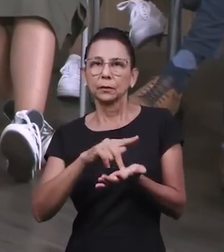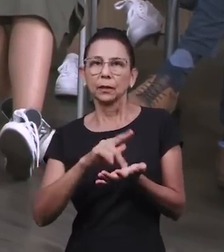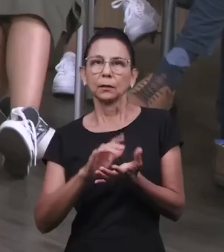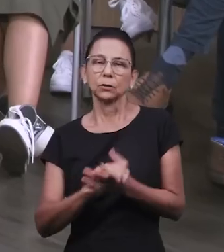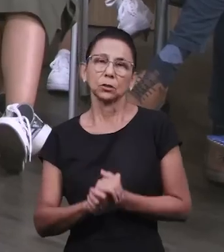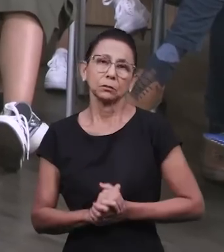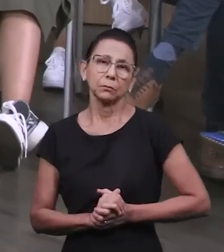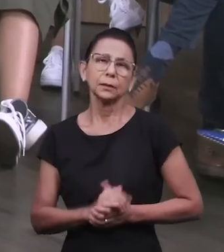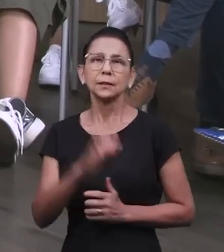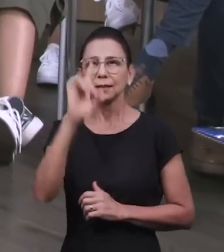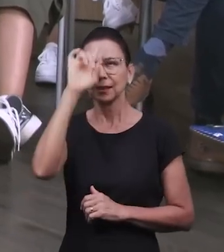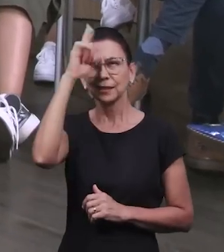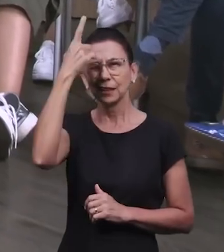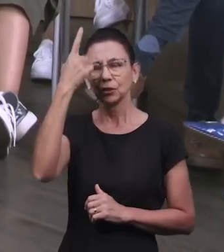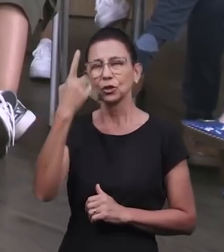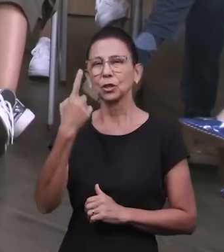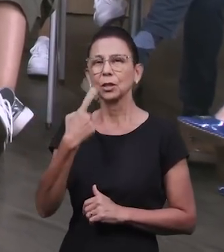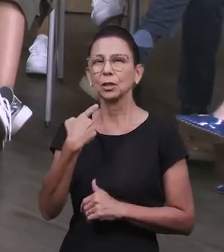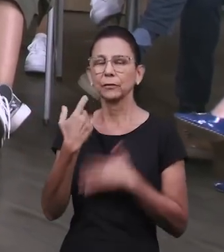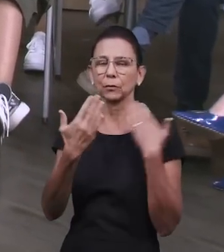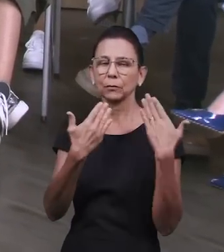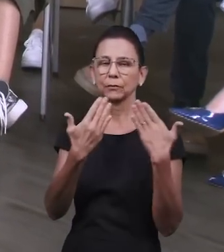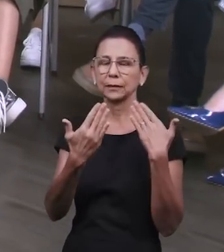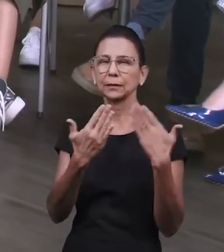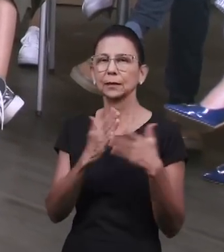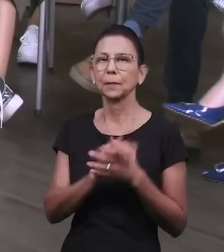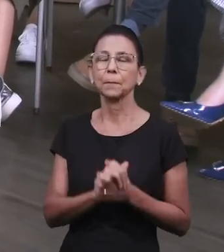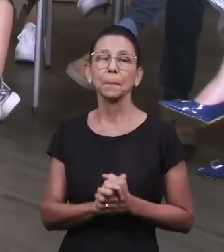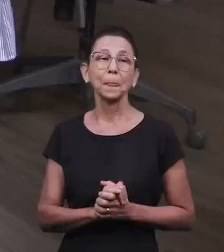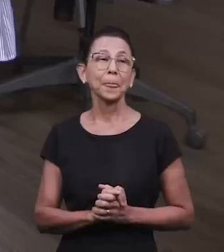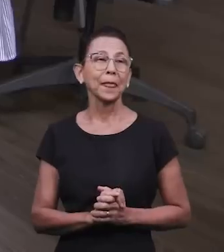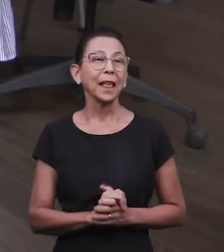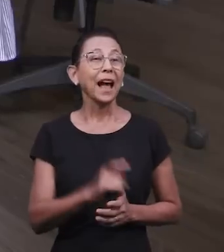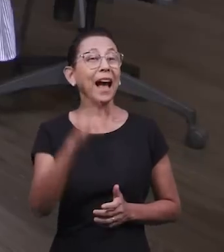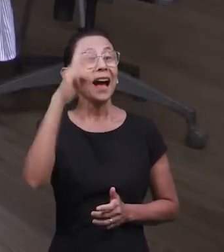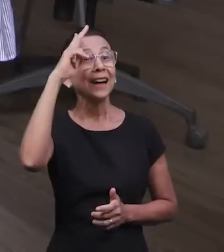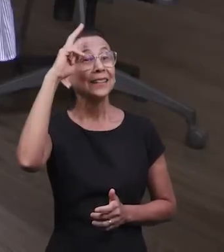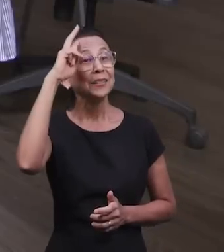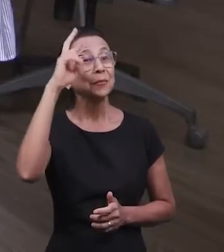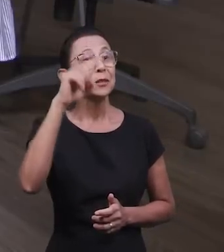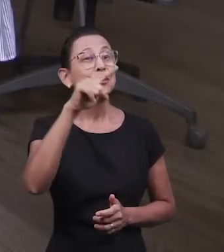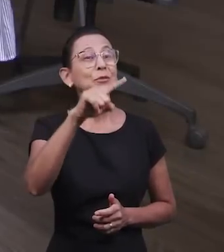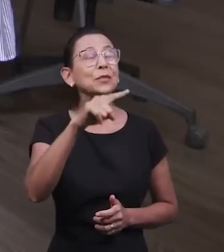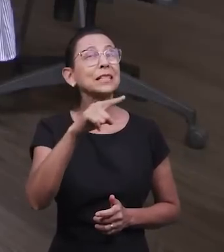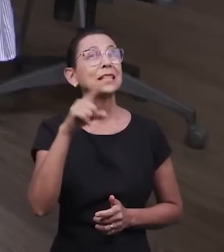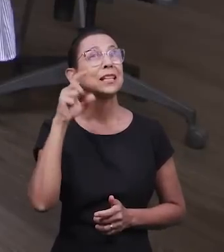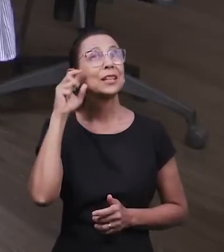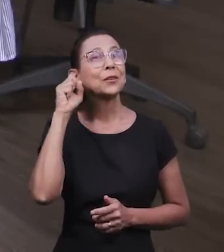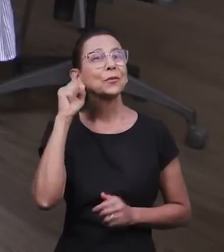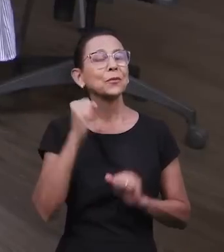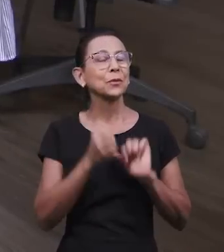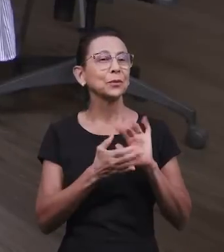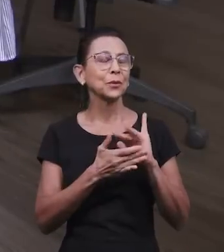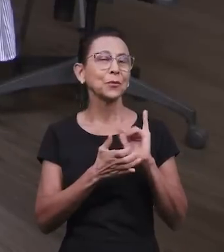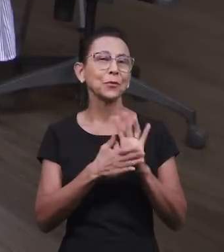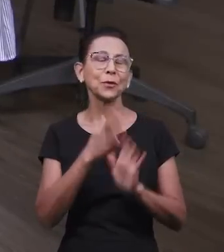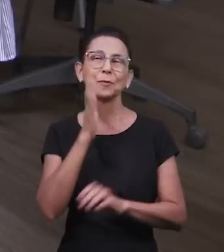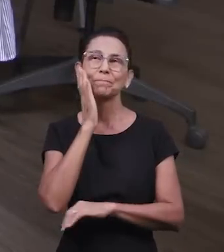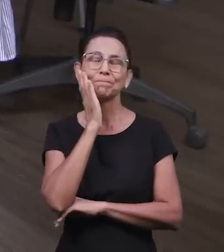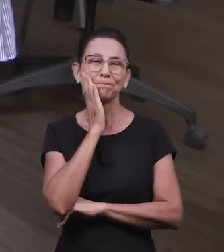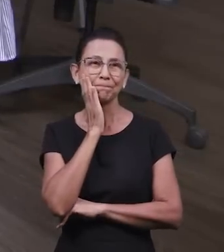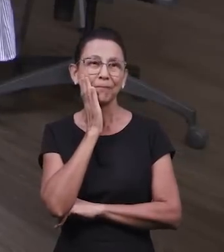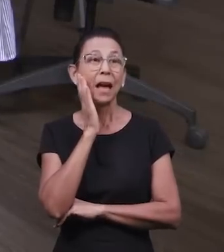É perguntar, como eu já falei, mas também ser criativo na abordagem. É você olhar assim, olha, eu lembrei de você com este